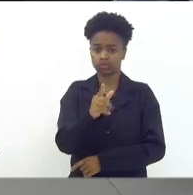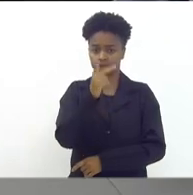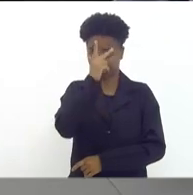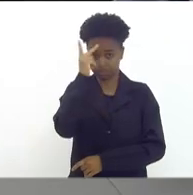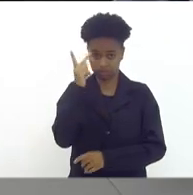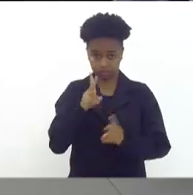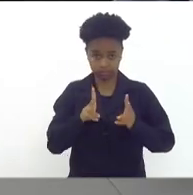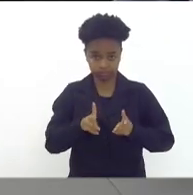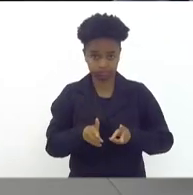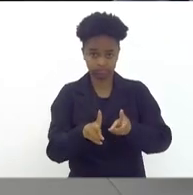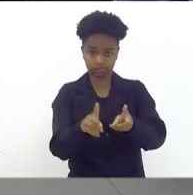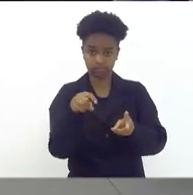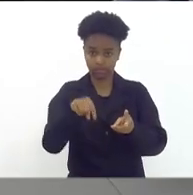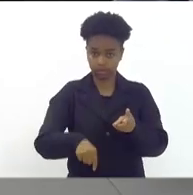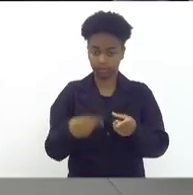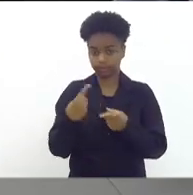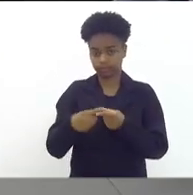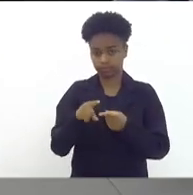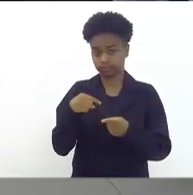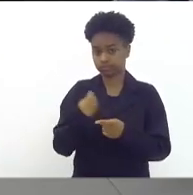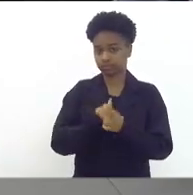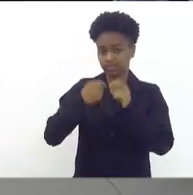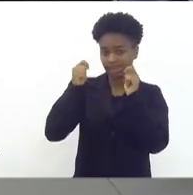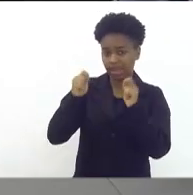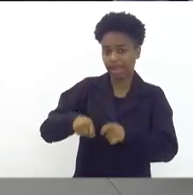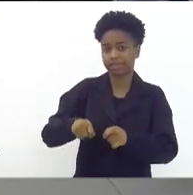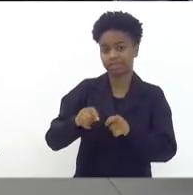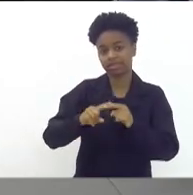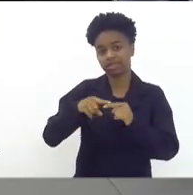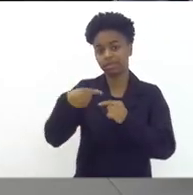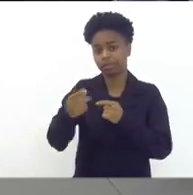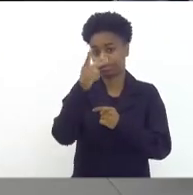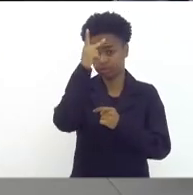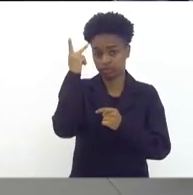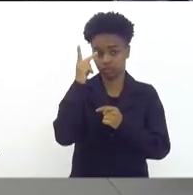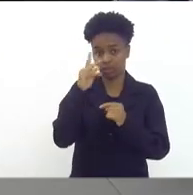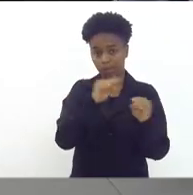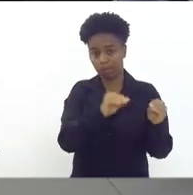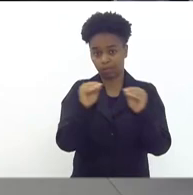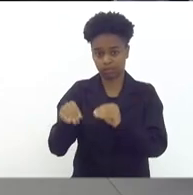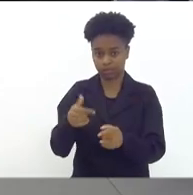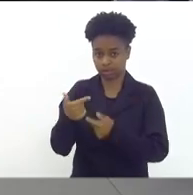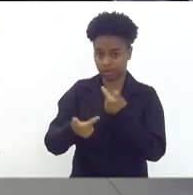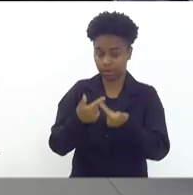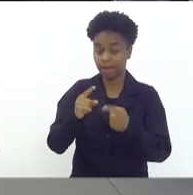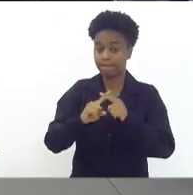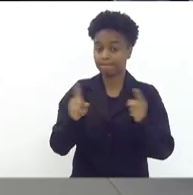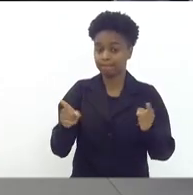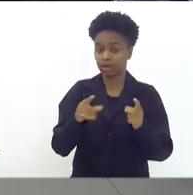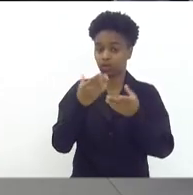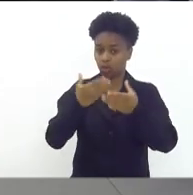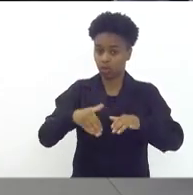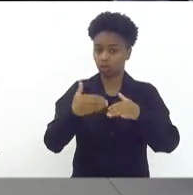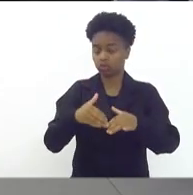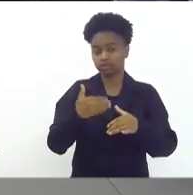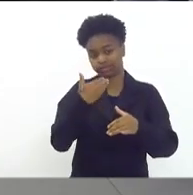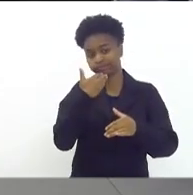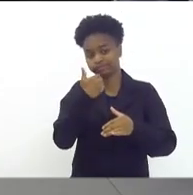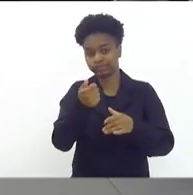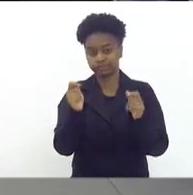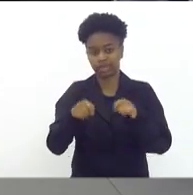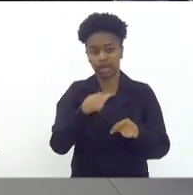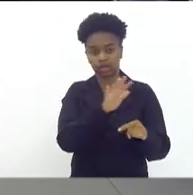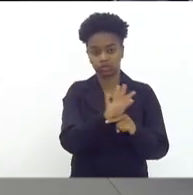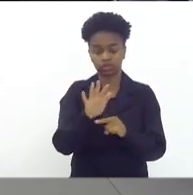porque porque a gente acaba capacitando e a gente acaba perdendo eles para o mercado então com os servidores isso vai ajudar bastante